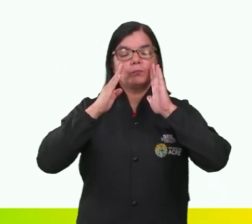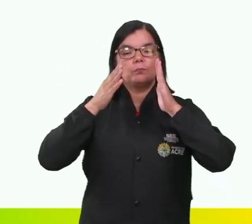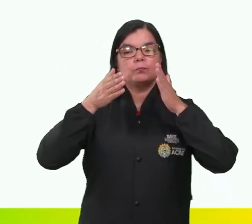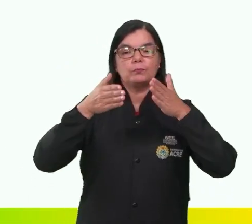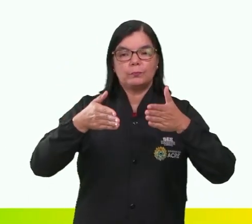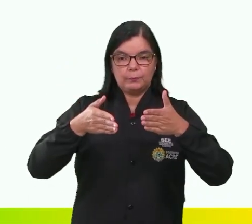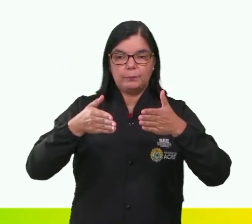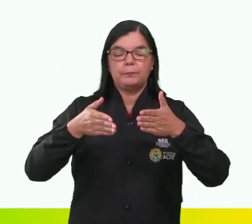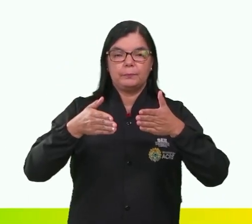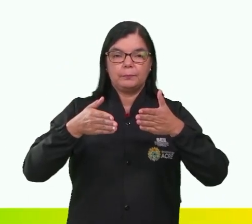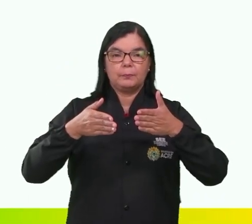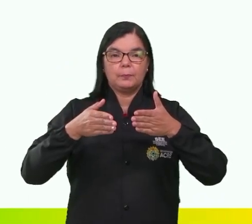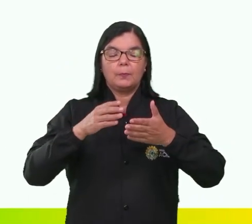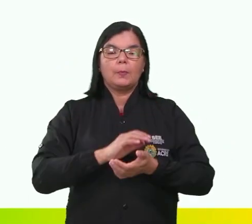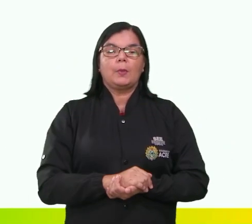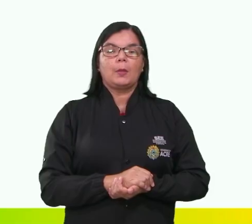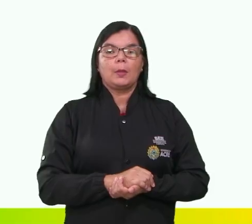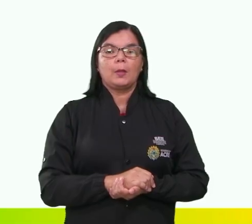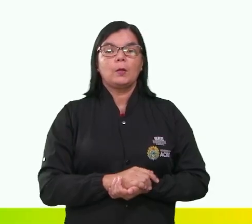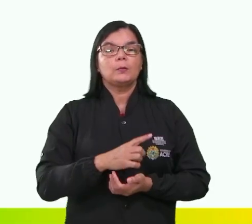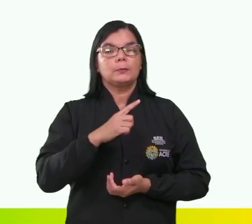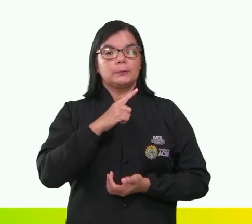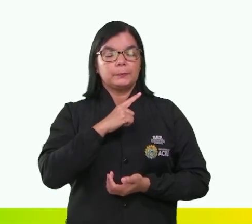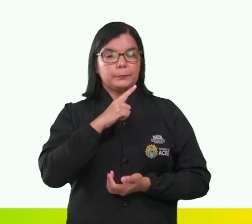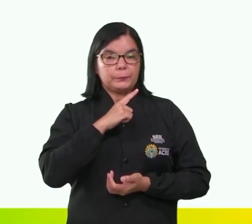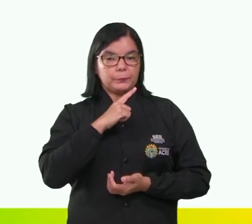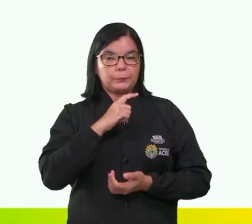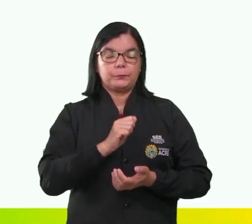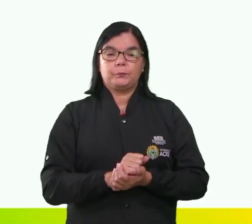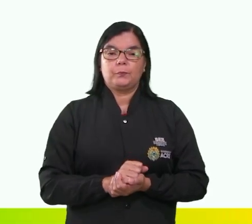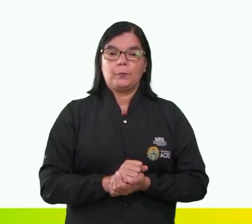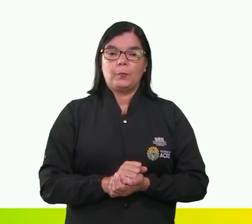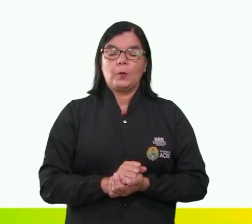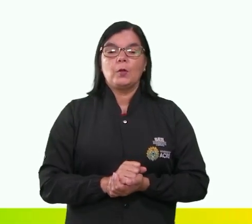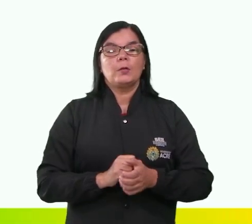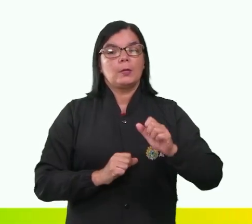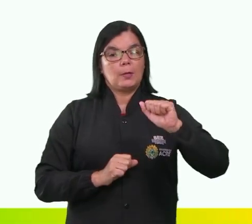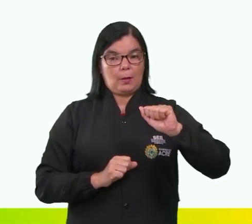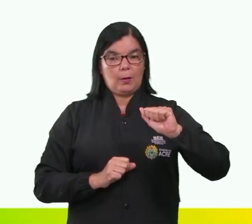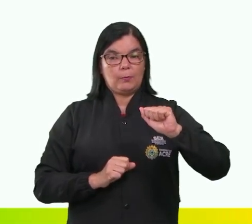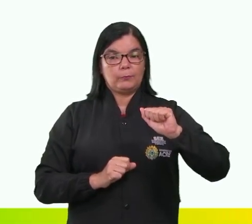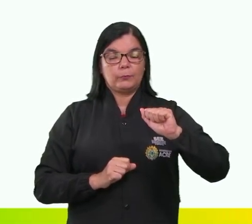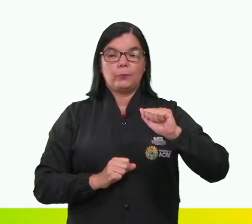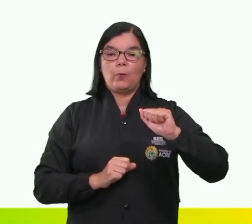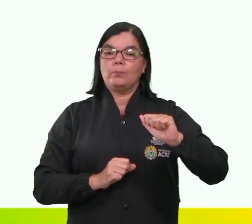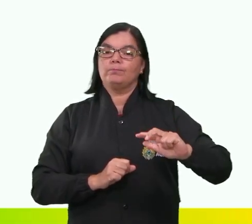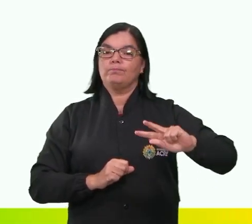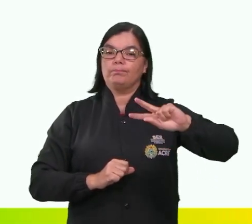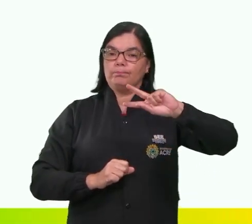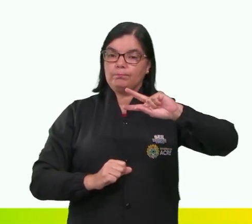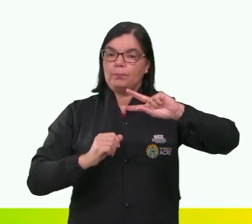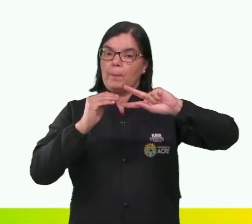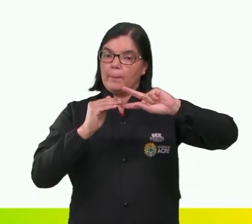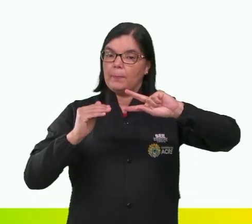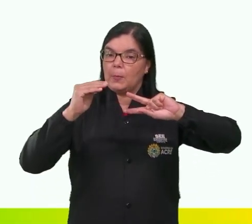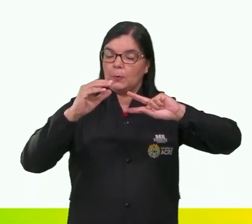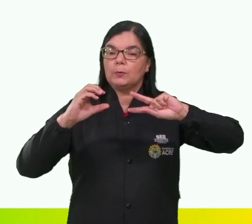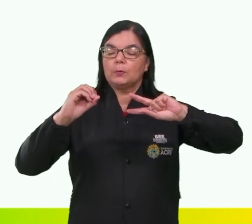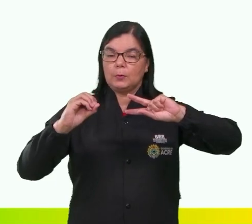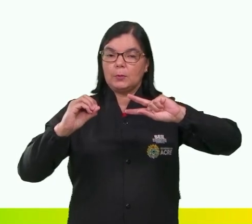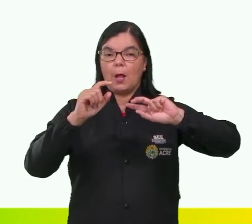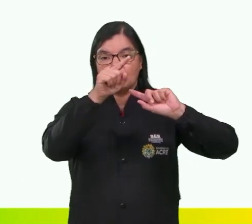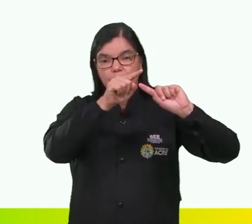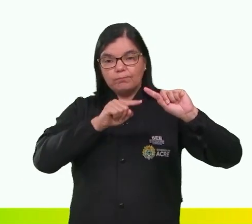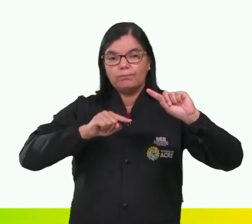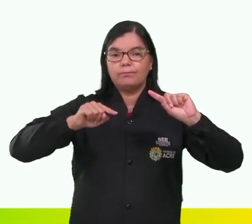aqui nessa situação, quando A for maior do que zero, que eu falei no slide anterior, a concavidade é voltada para